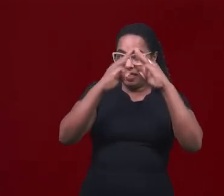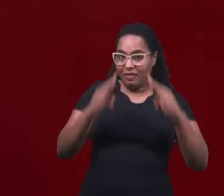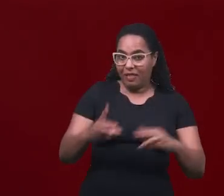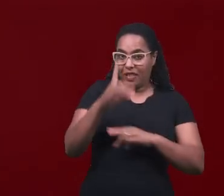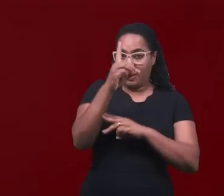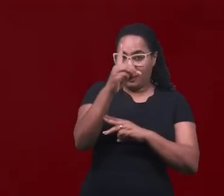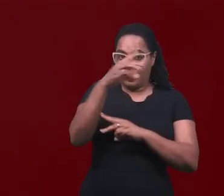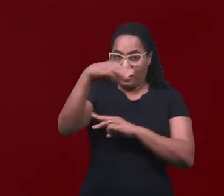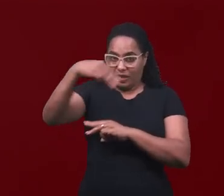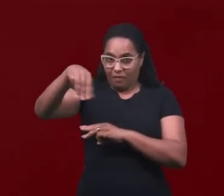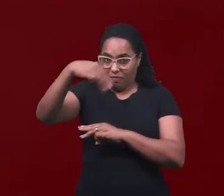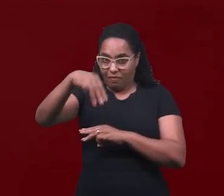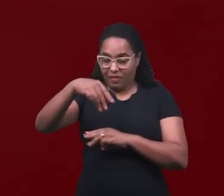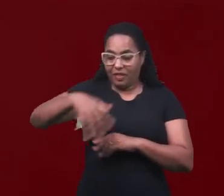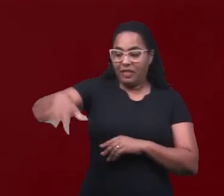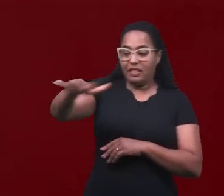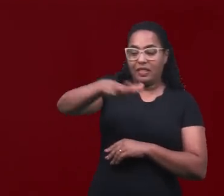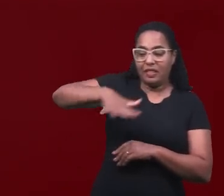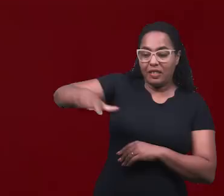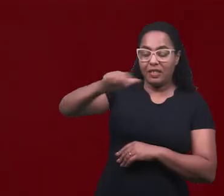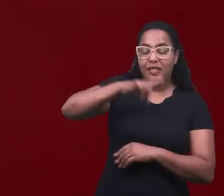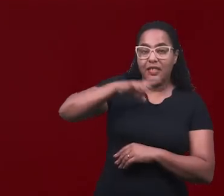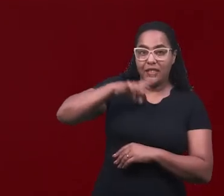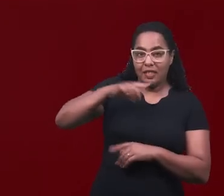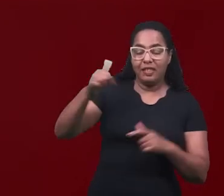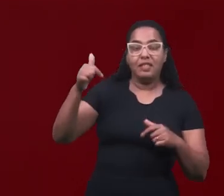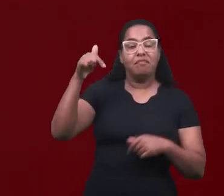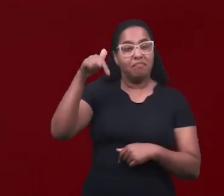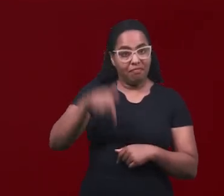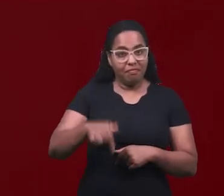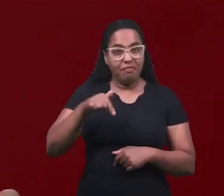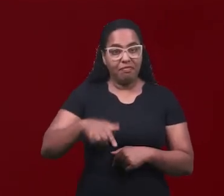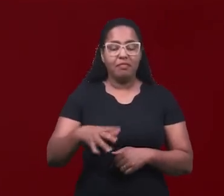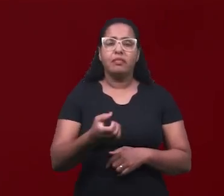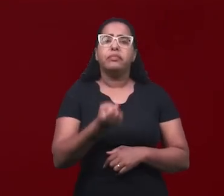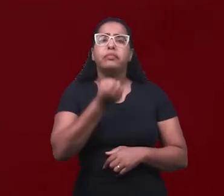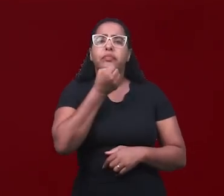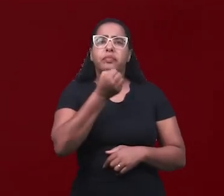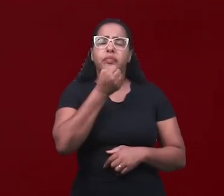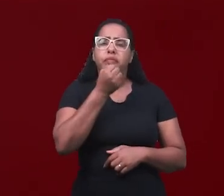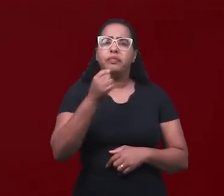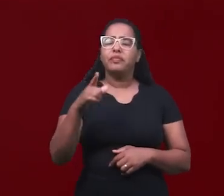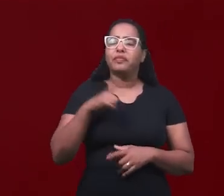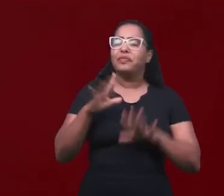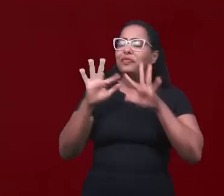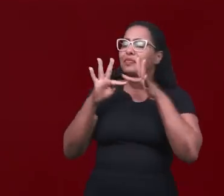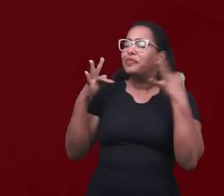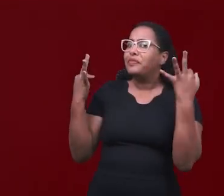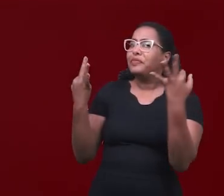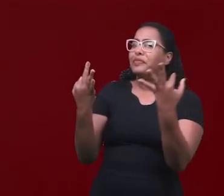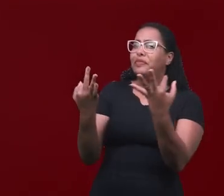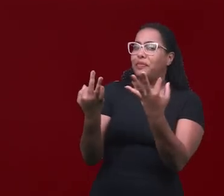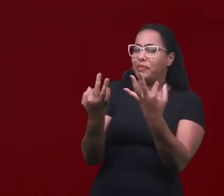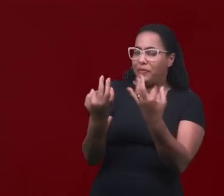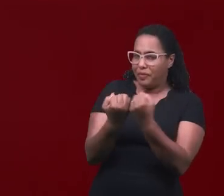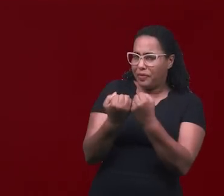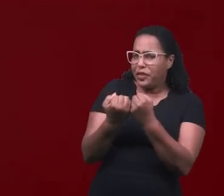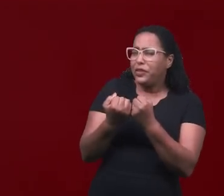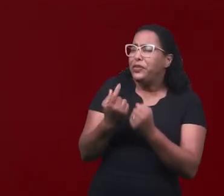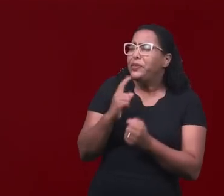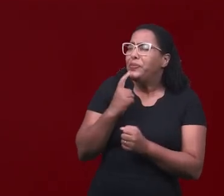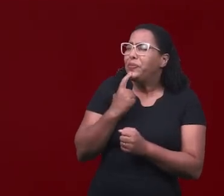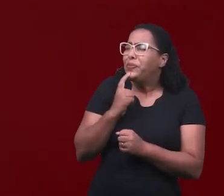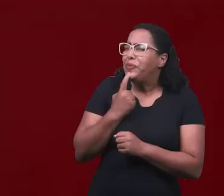Martins, num dos ambientes que nós temos aqui no Manaim de Domingos Martins. E para essa entrevista eu recebo uma família que vem daqui